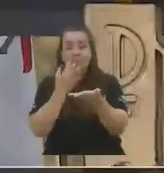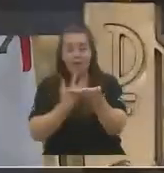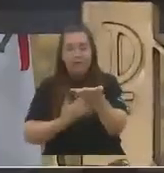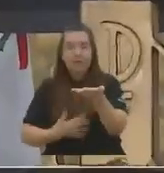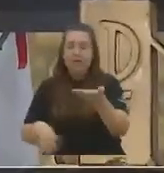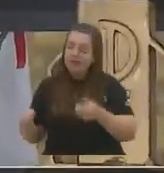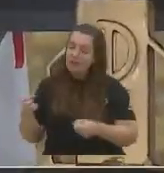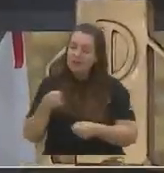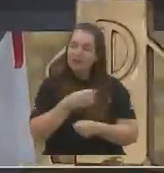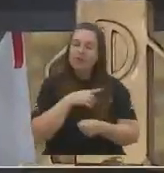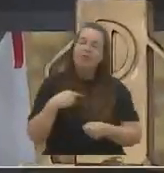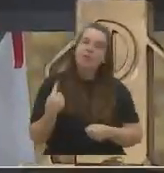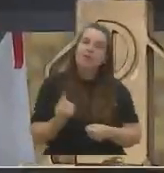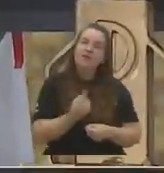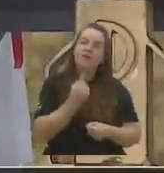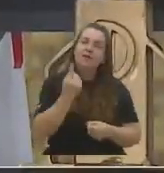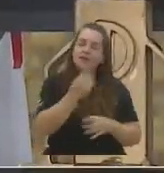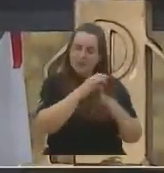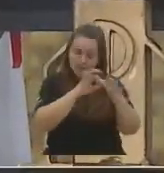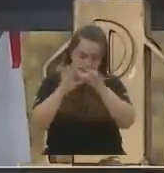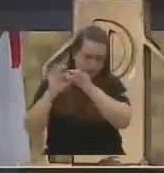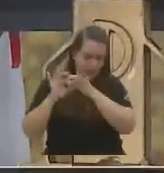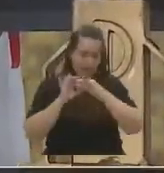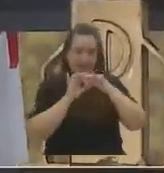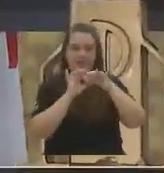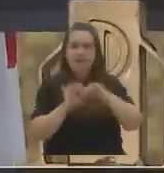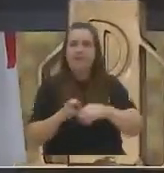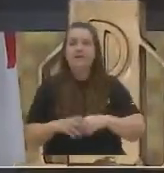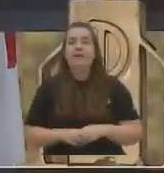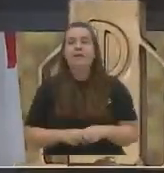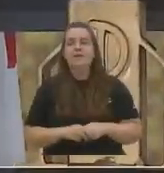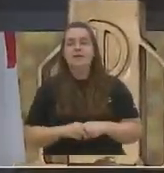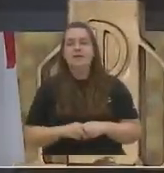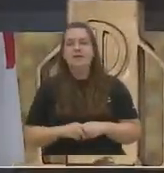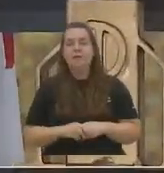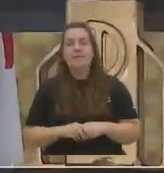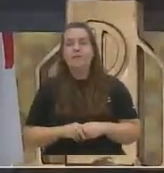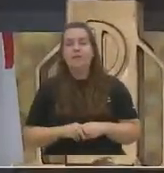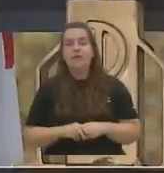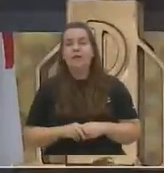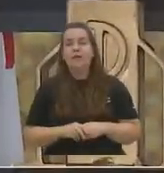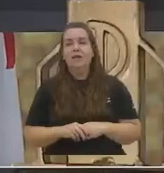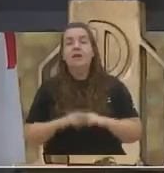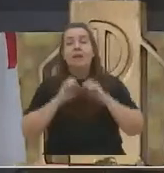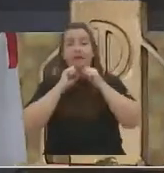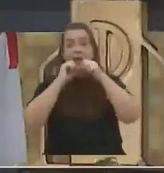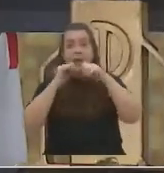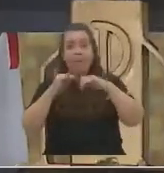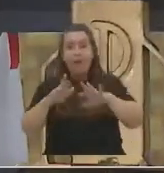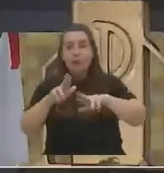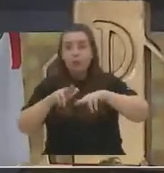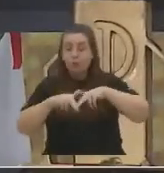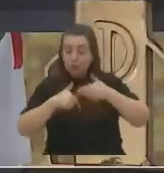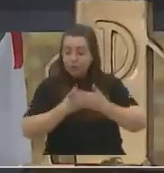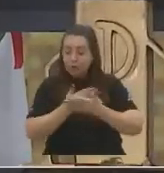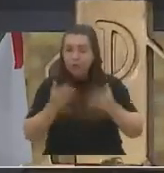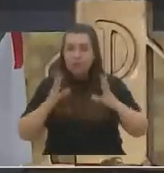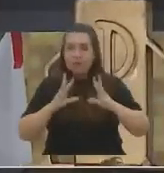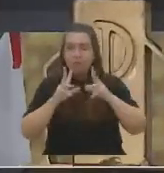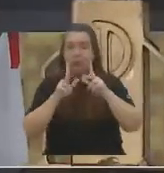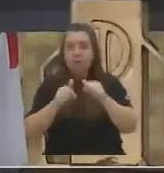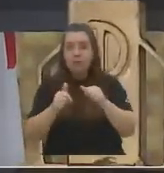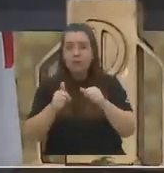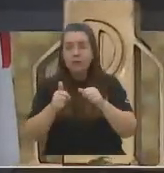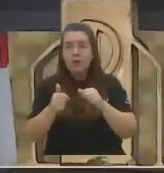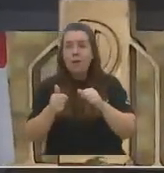do meu sangue, o sangue da nova e eterna aliança, que será derramado por vós e por